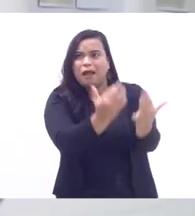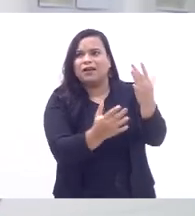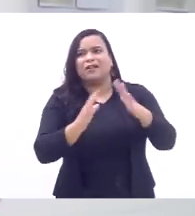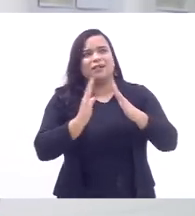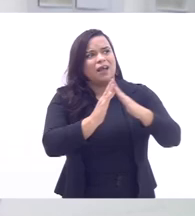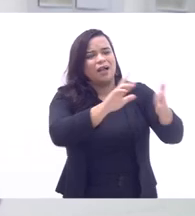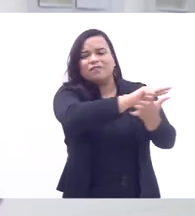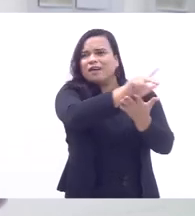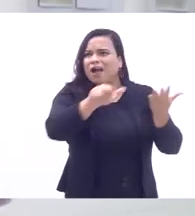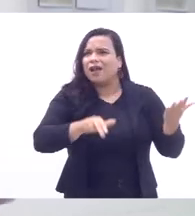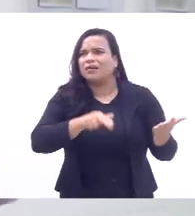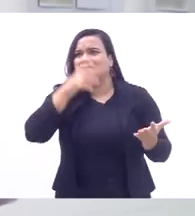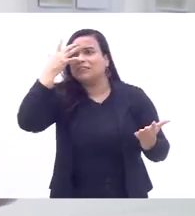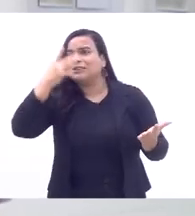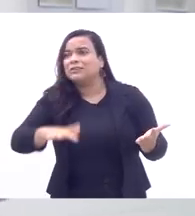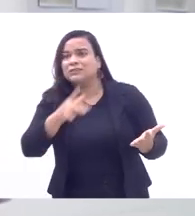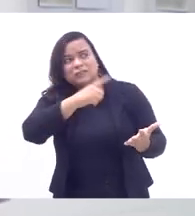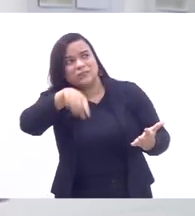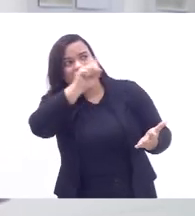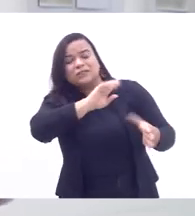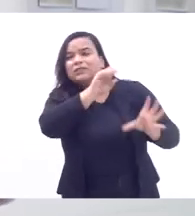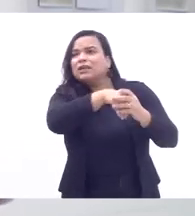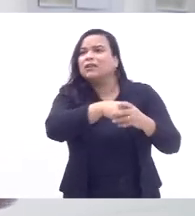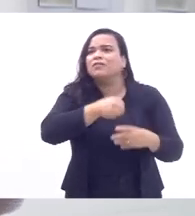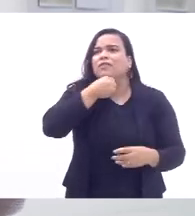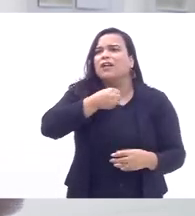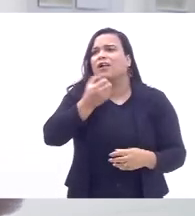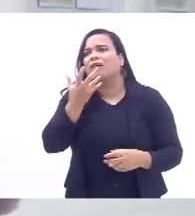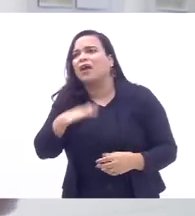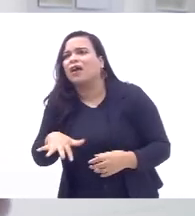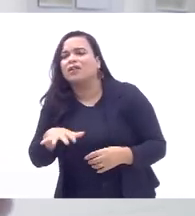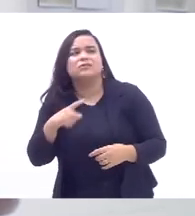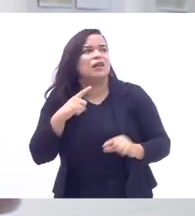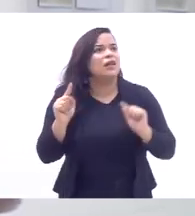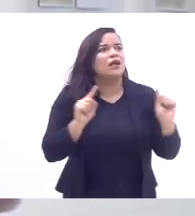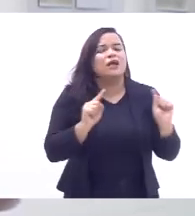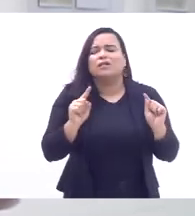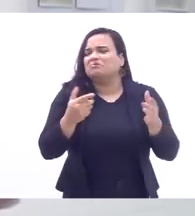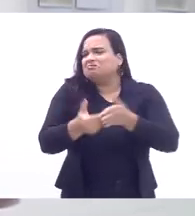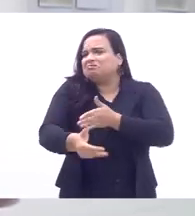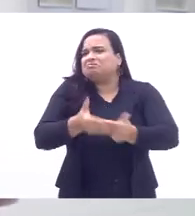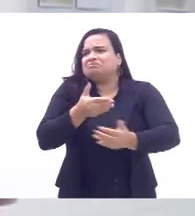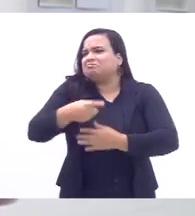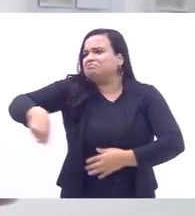saber se nessas casas tem idosos, crianças, não importa.